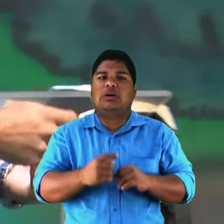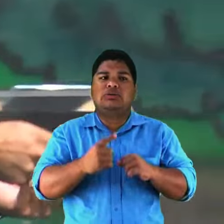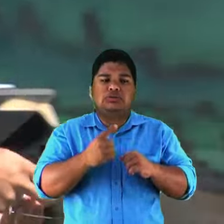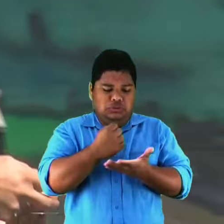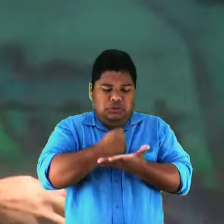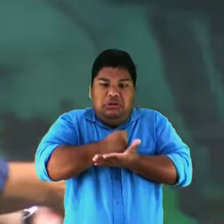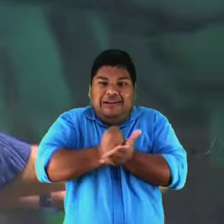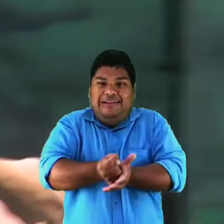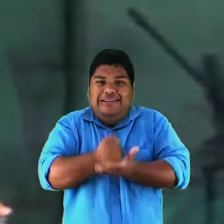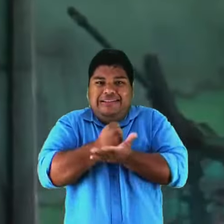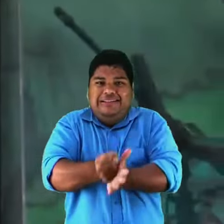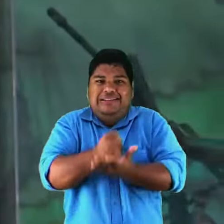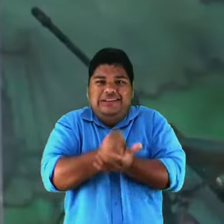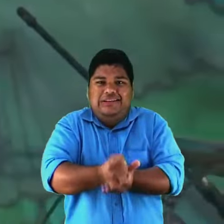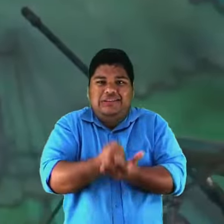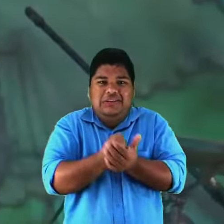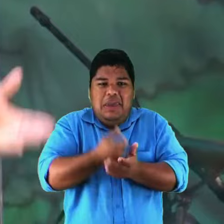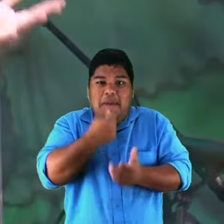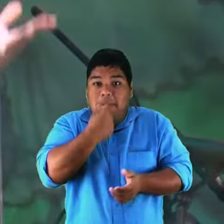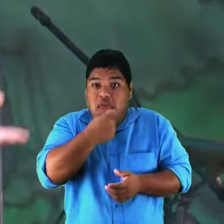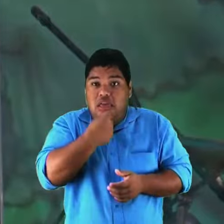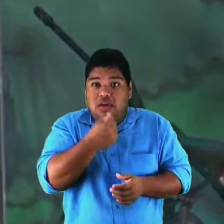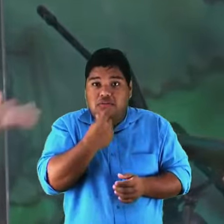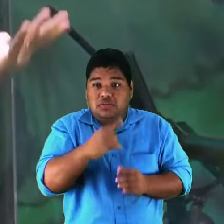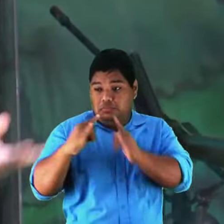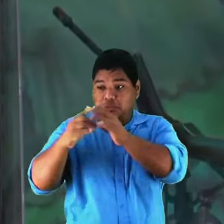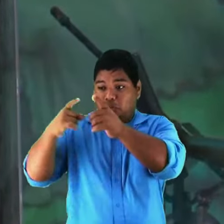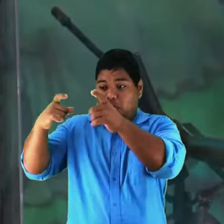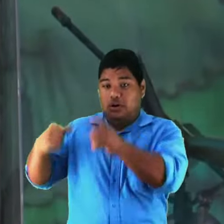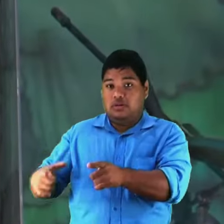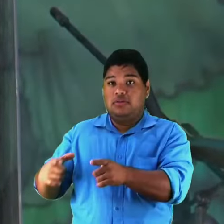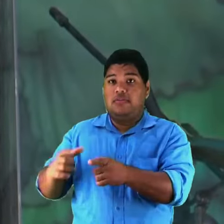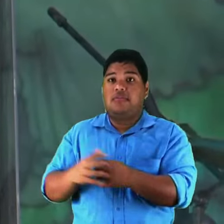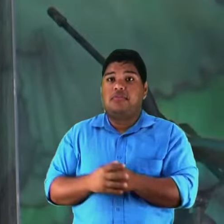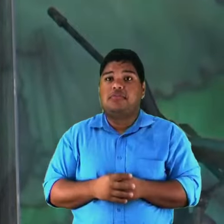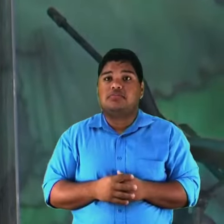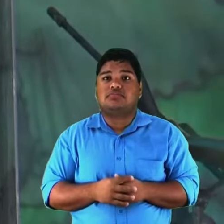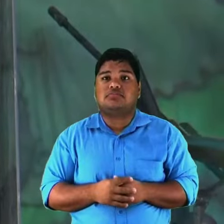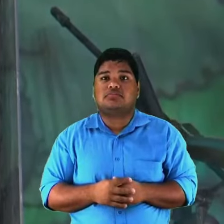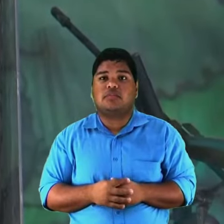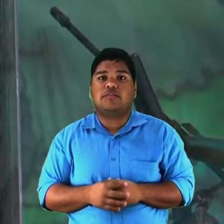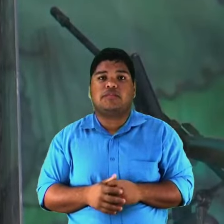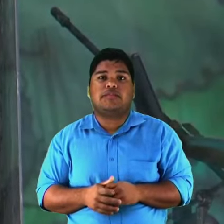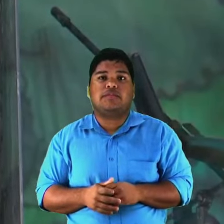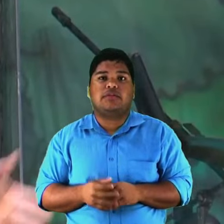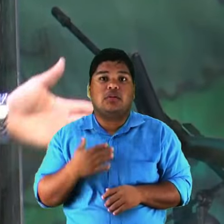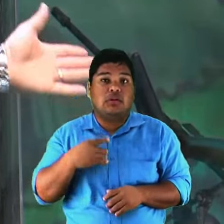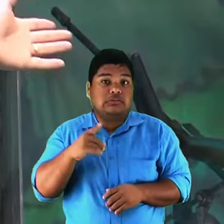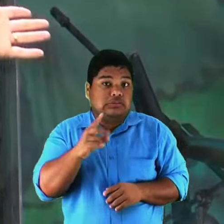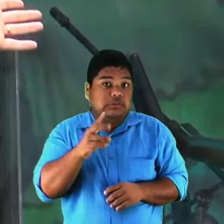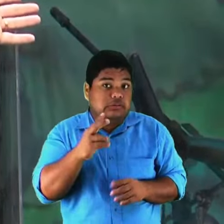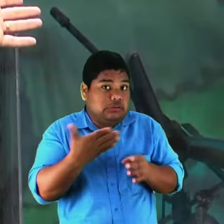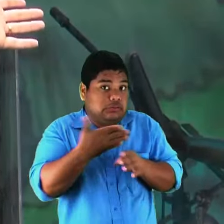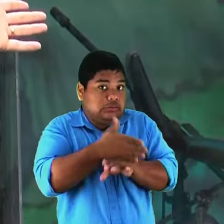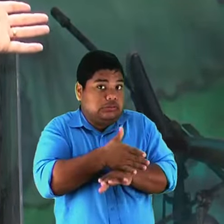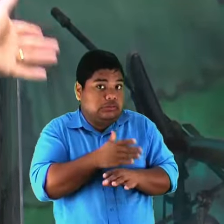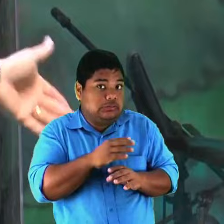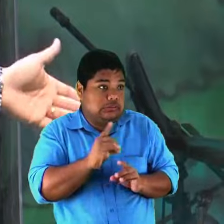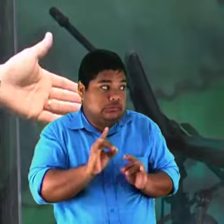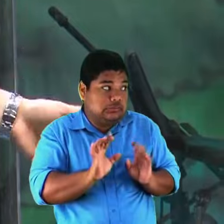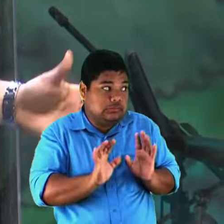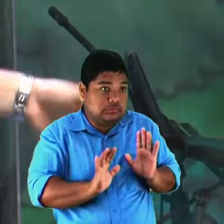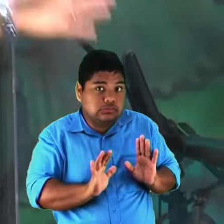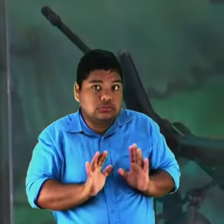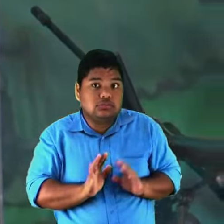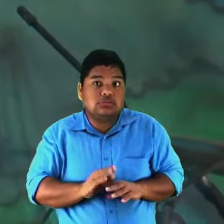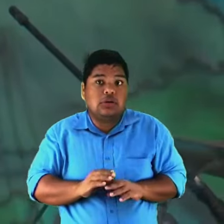e coincidentemente, enquanto ela estava lá dentro, chegou uma personalidade. Era o Zagalo.